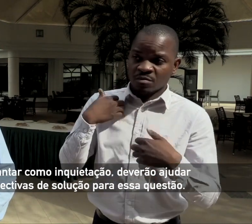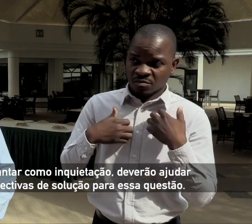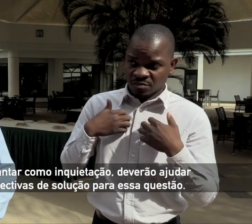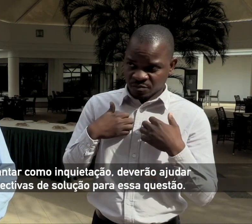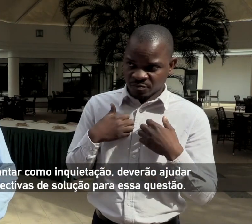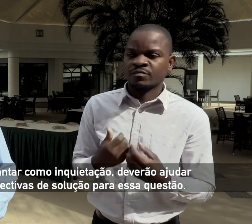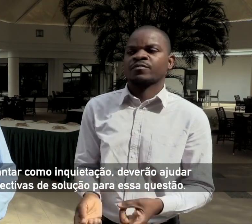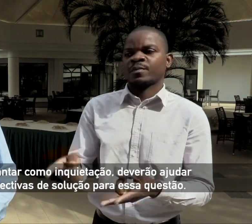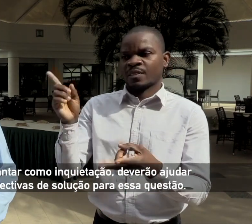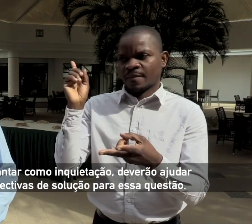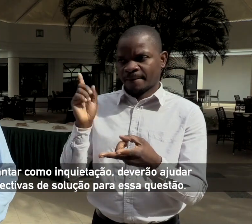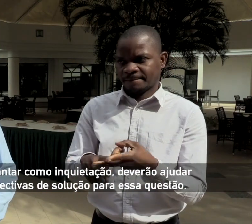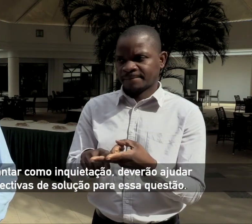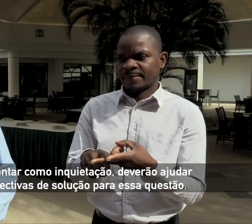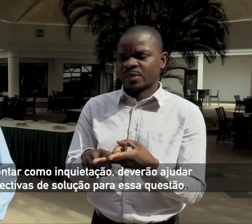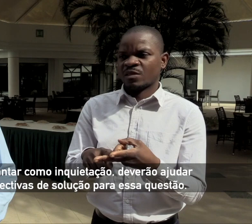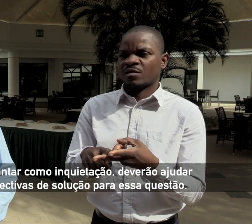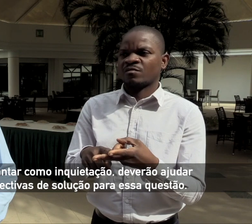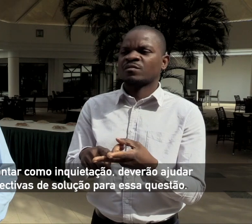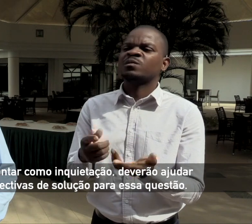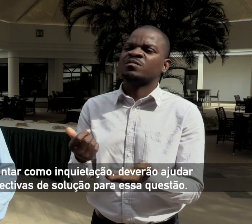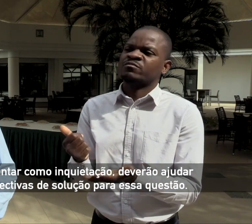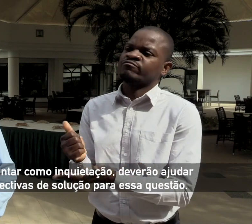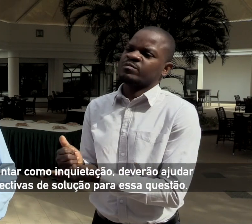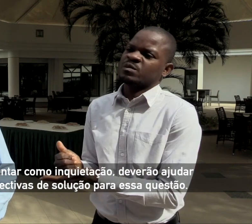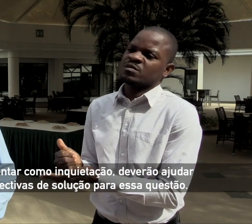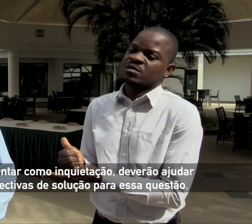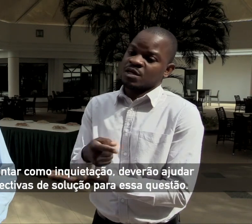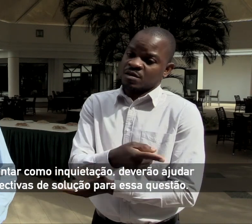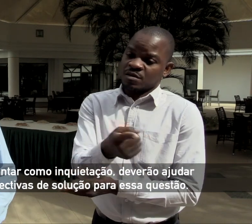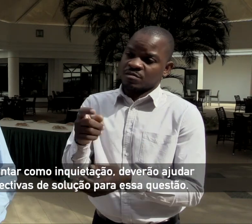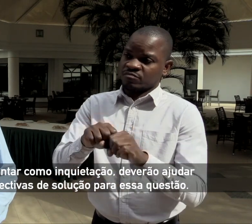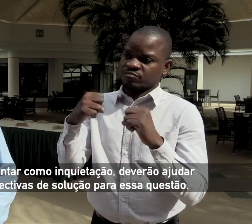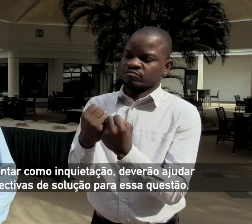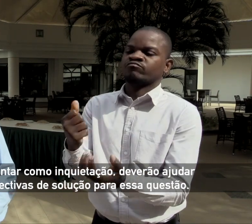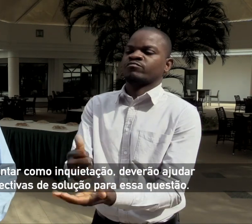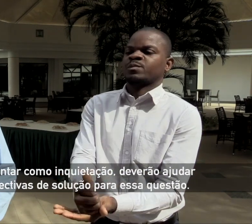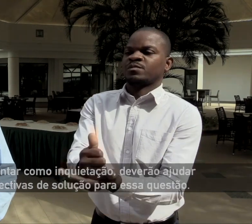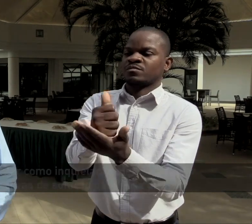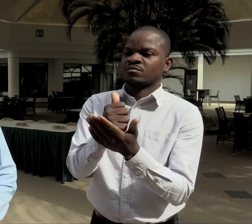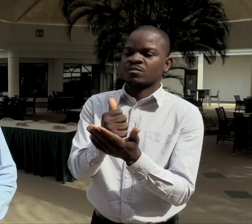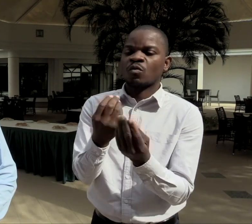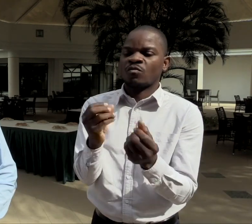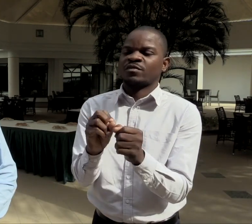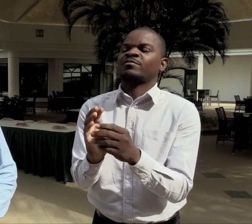deverão ajudar a apresentar perspectivas de solução para essa